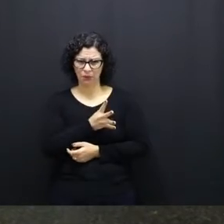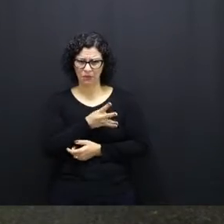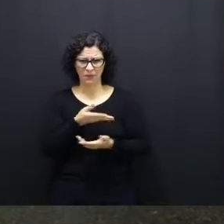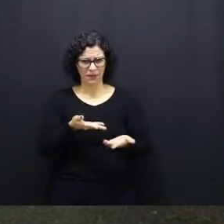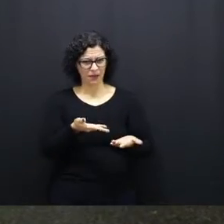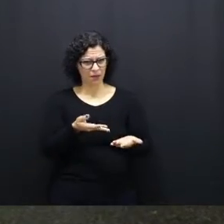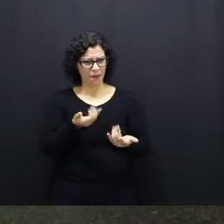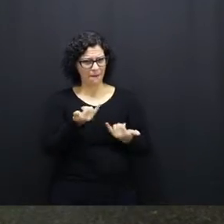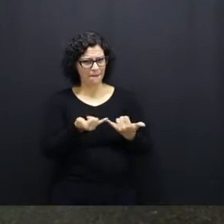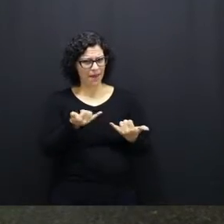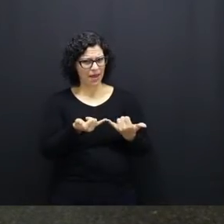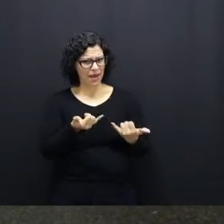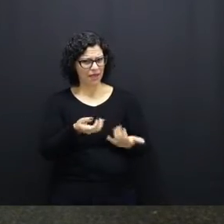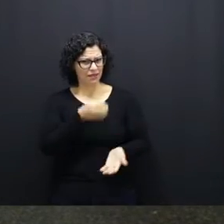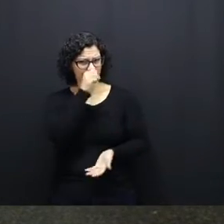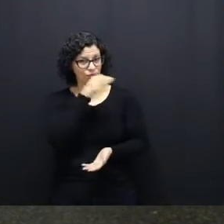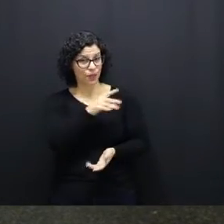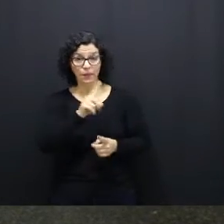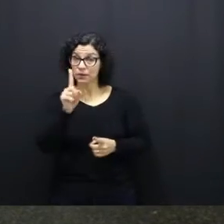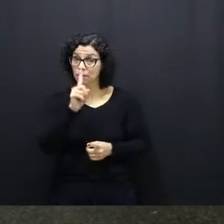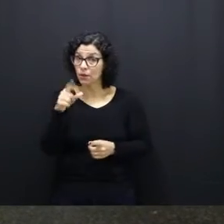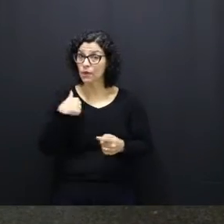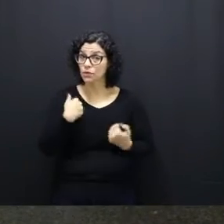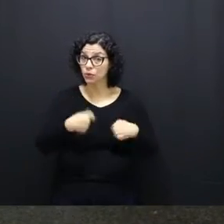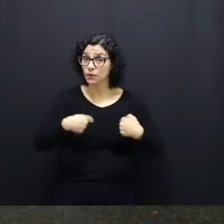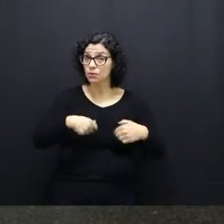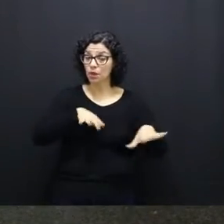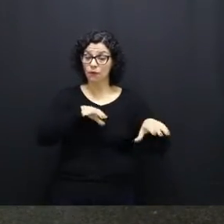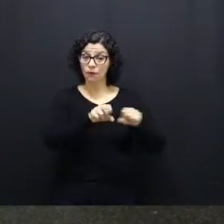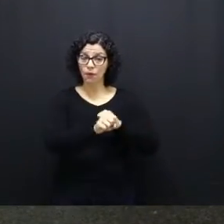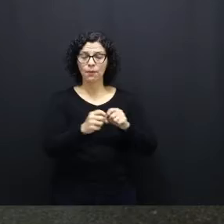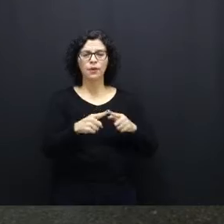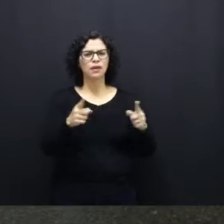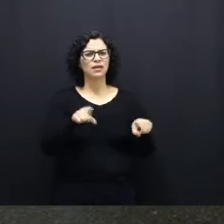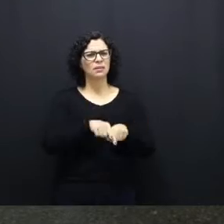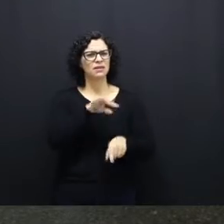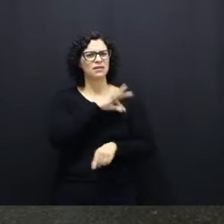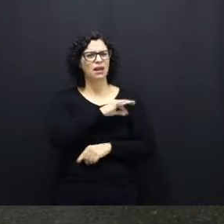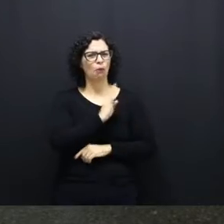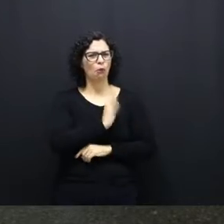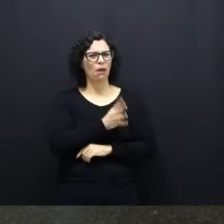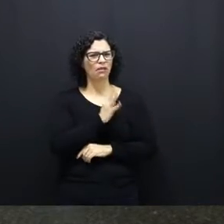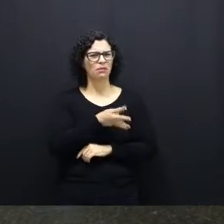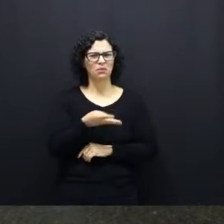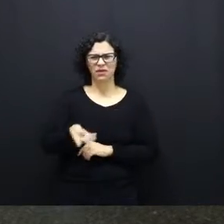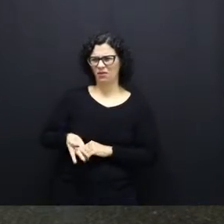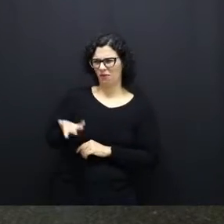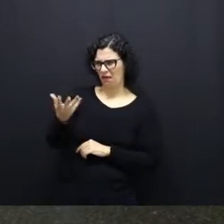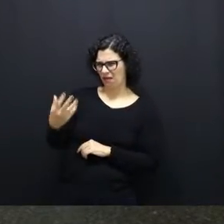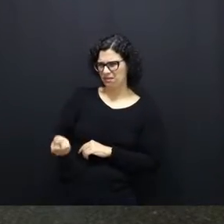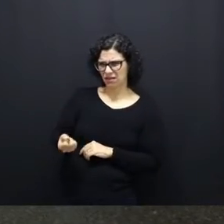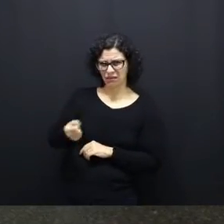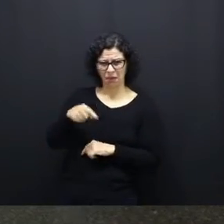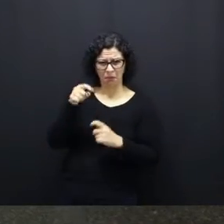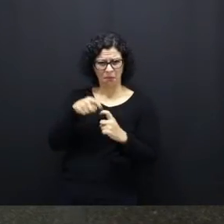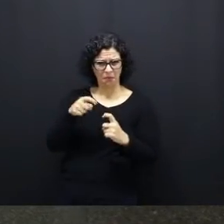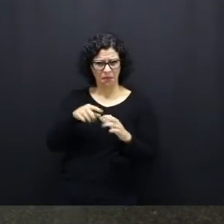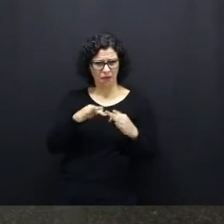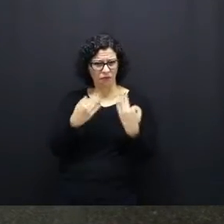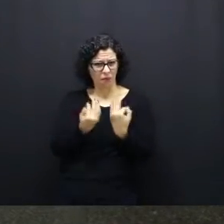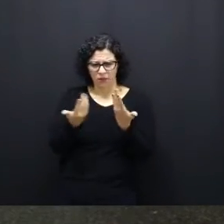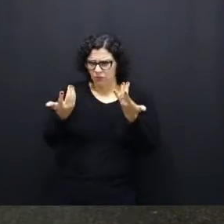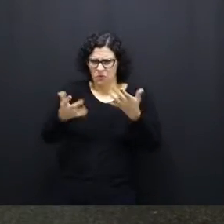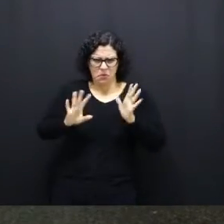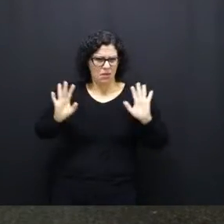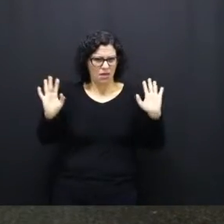e com essa remuneração que o médico não tem a motivações para se inserir com relação à atendimento da Saúde